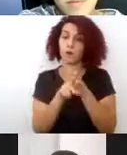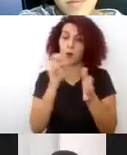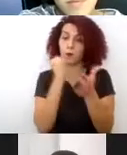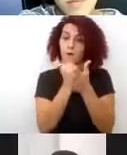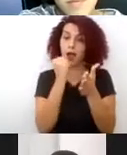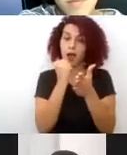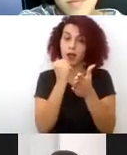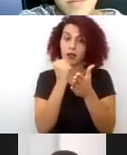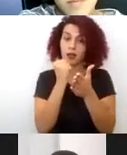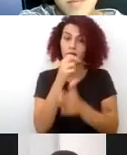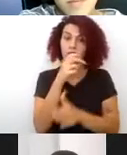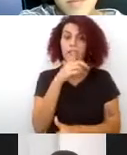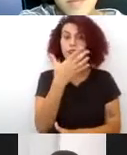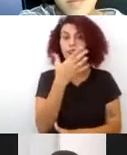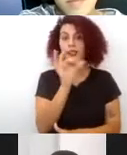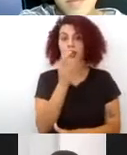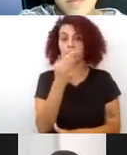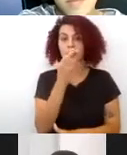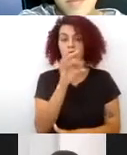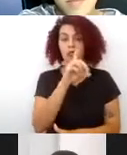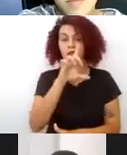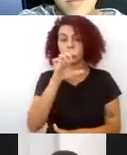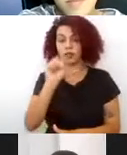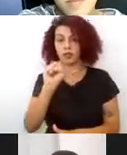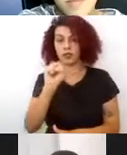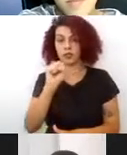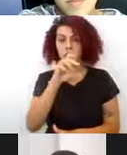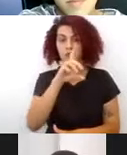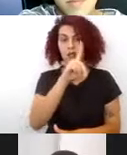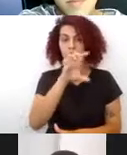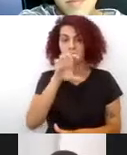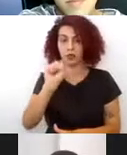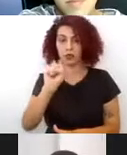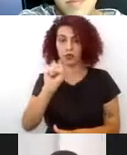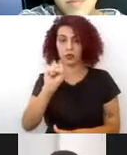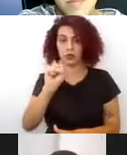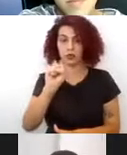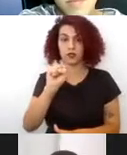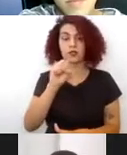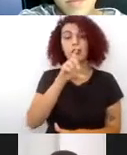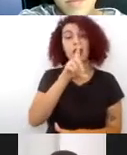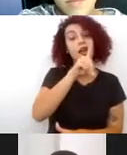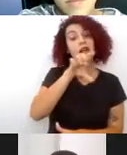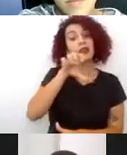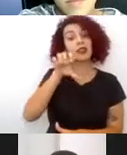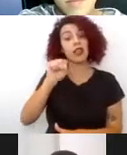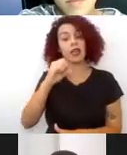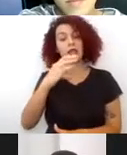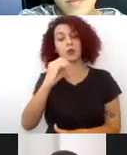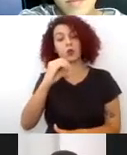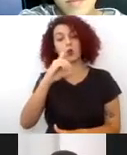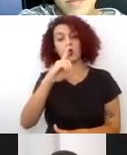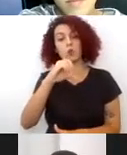do 10 tá então nós vamos ter um momento onde nós somos de 10 Colonial temos alguns autores como